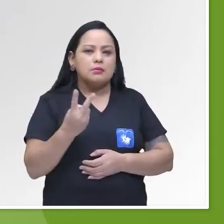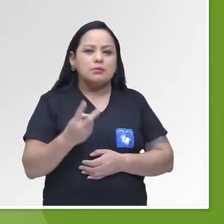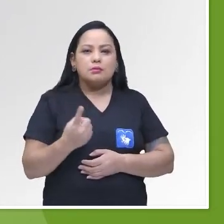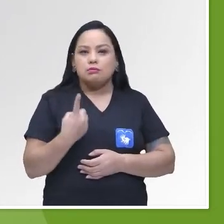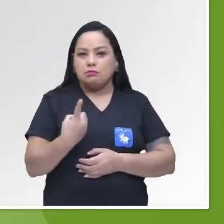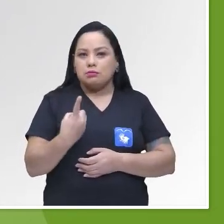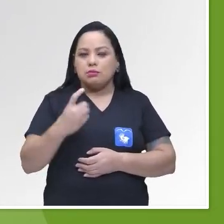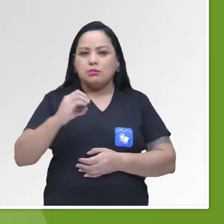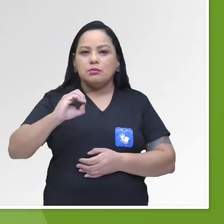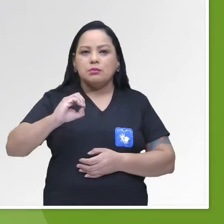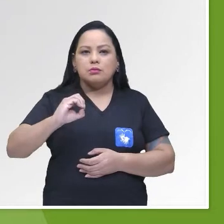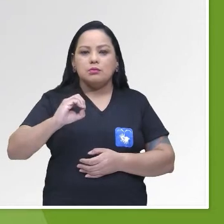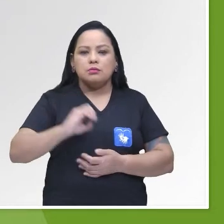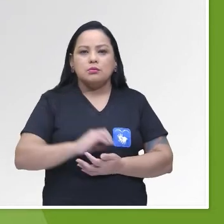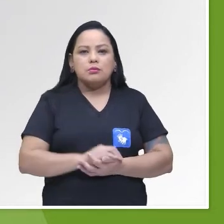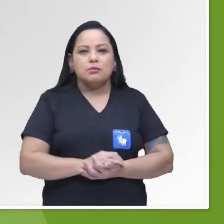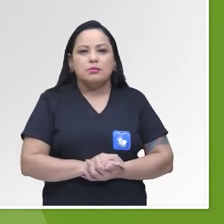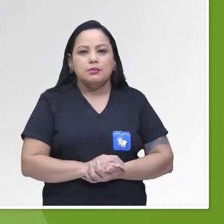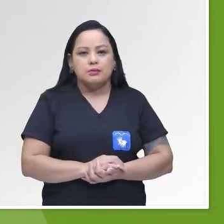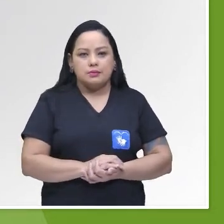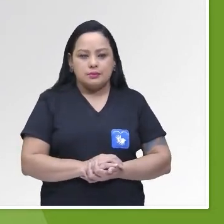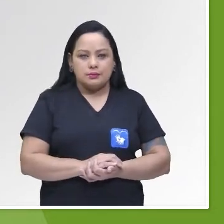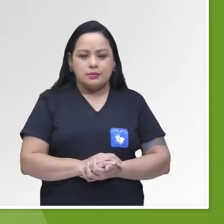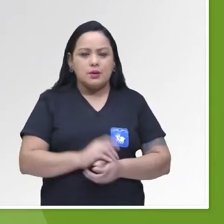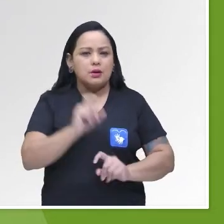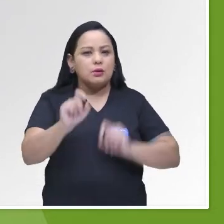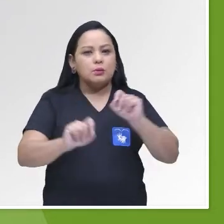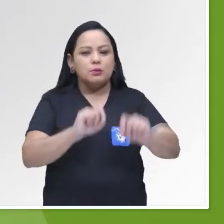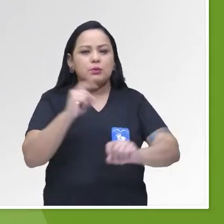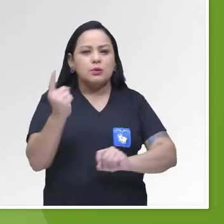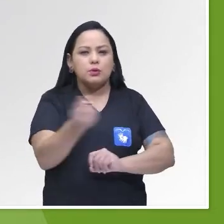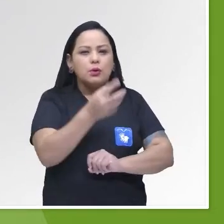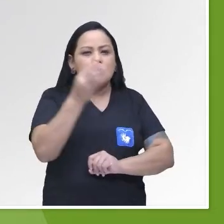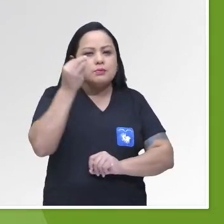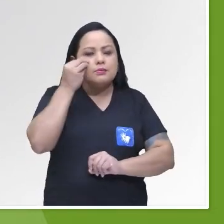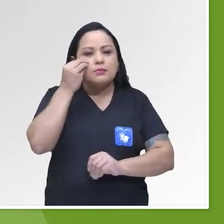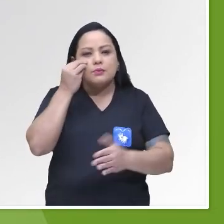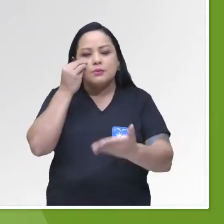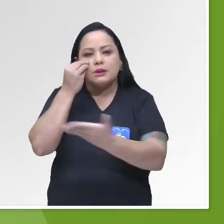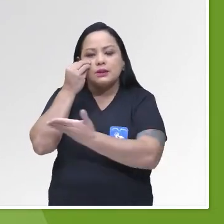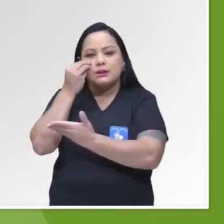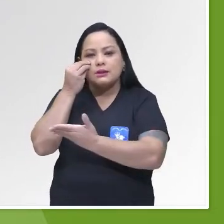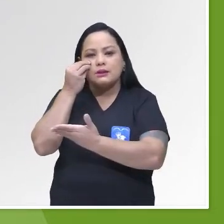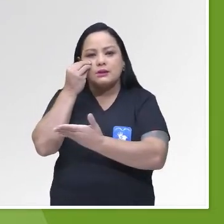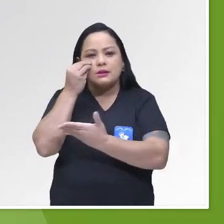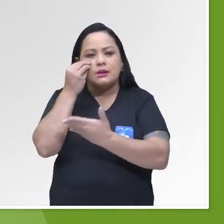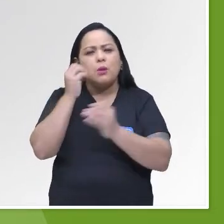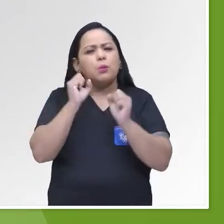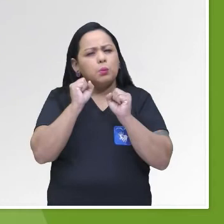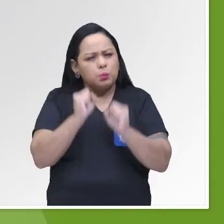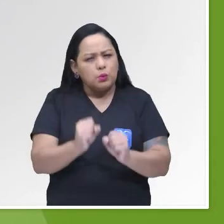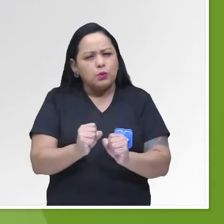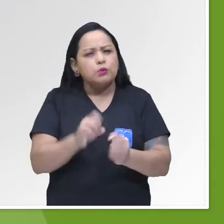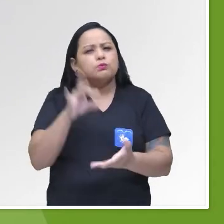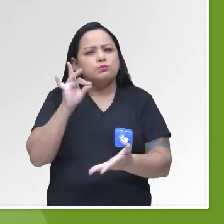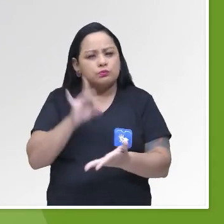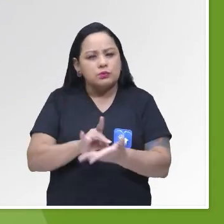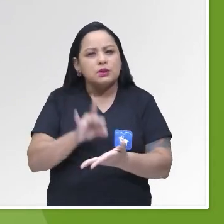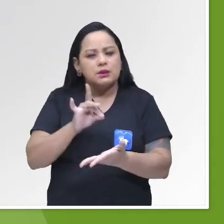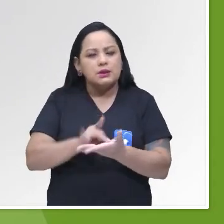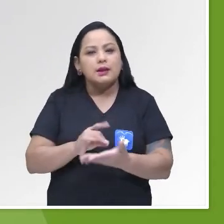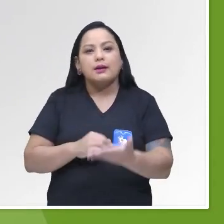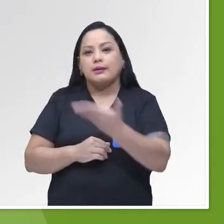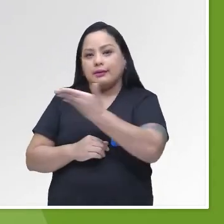1 oxigênio. O que a gente observa nessa? Eu posso afirmar que